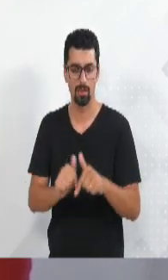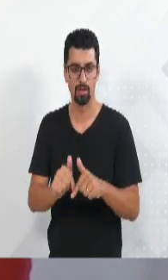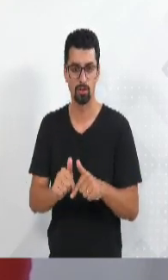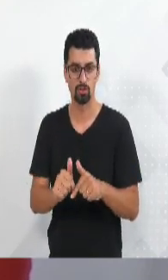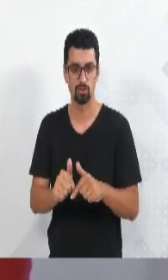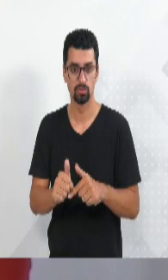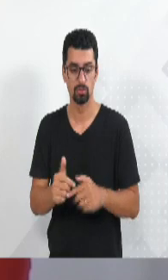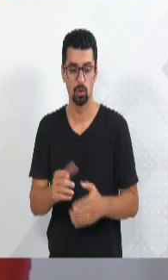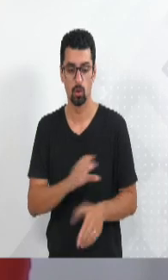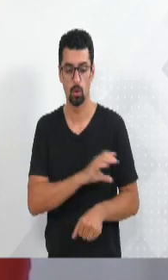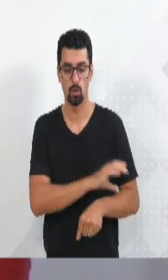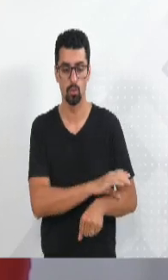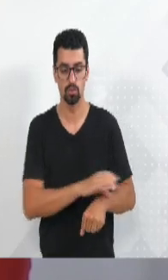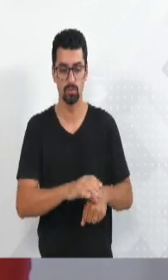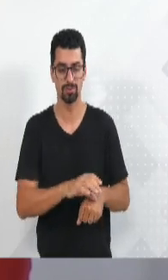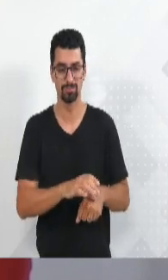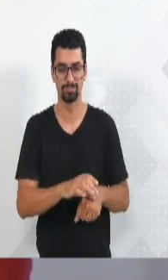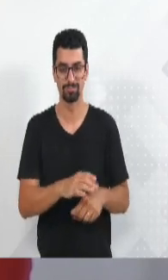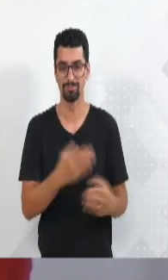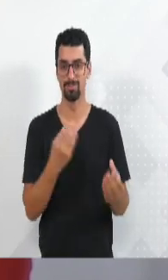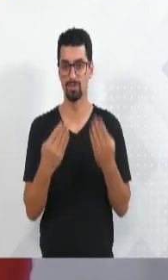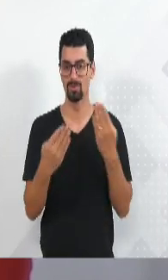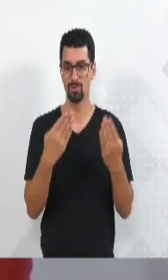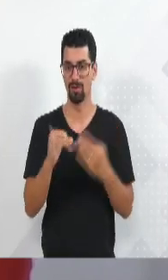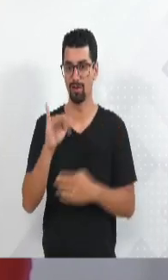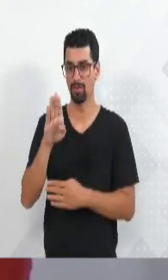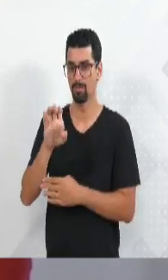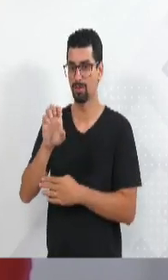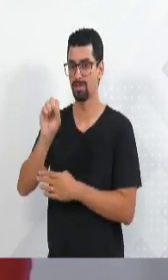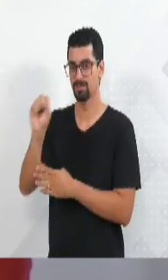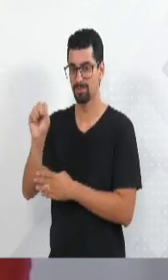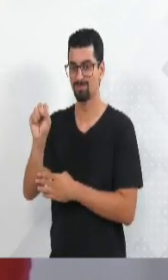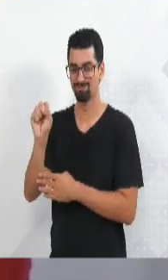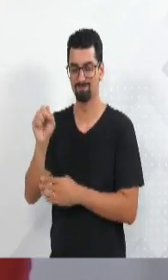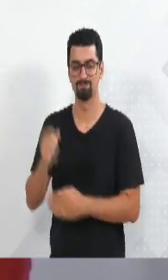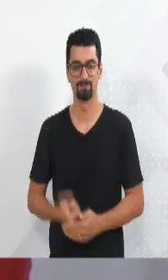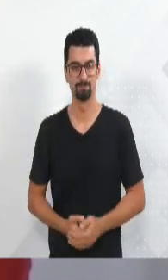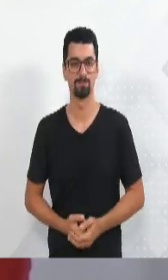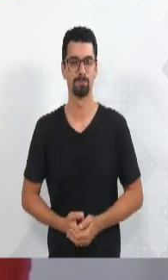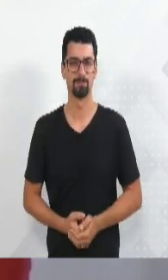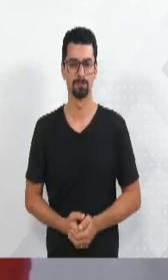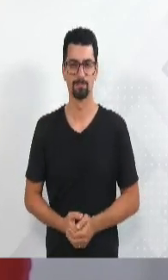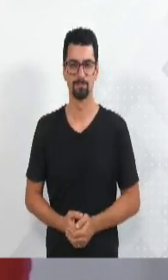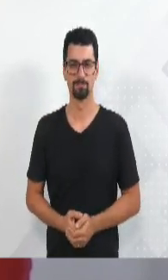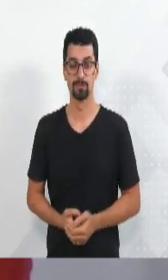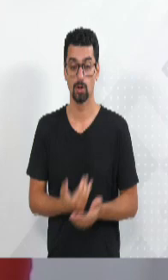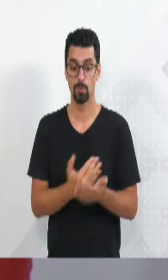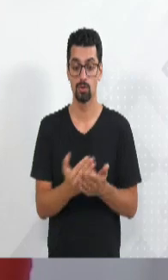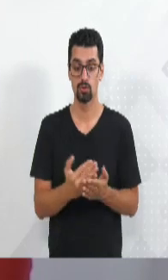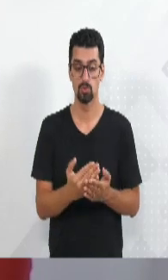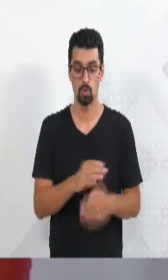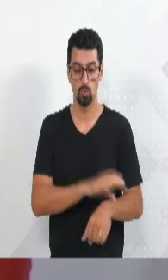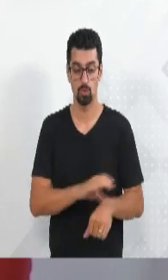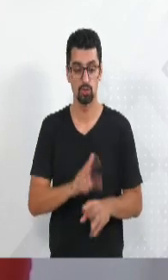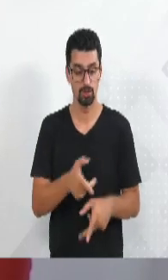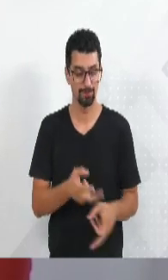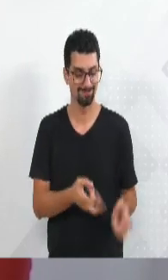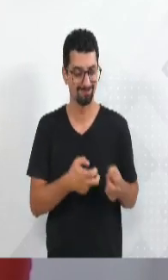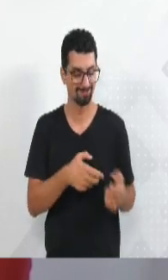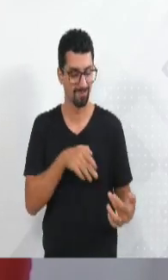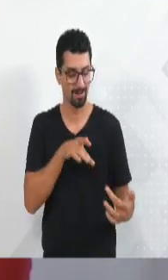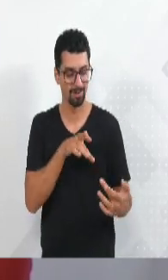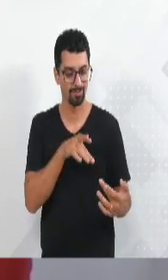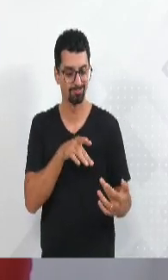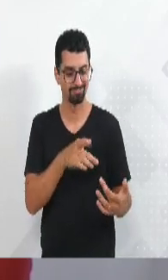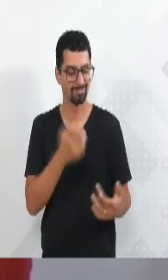universidade e bissociesc instituto blumenauense de ensino superior logo que começou o curso já se identificou e realizou alguns